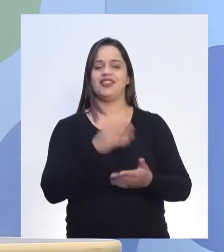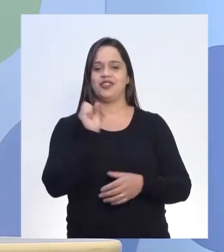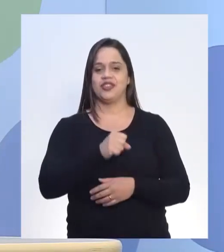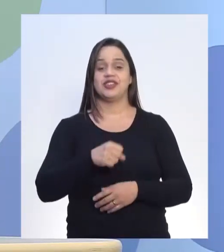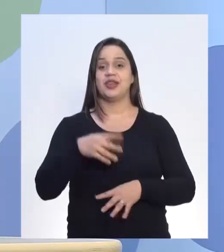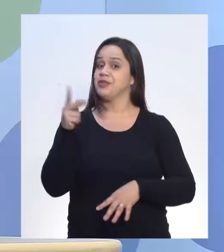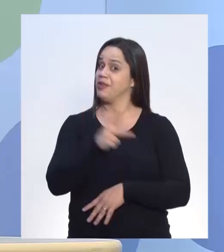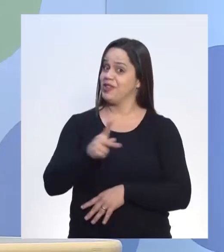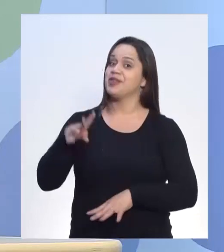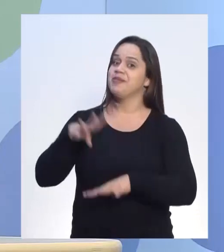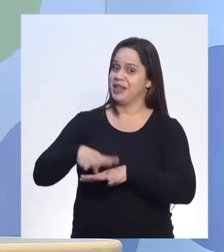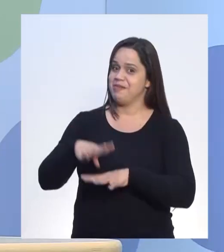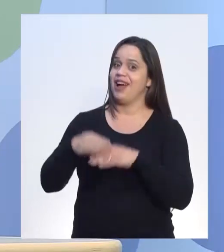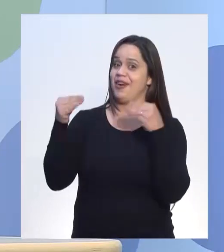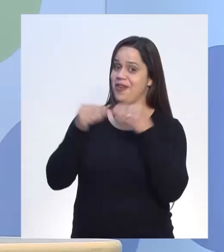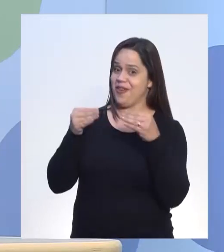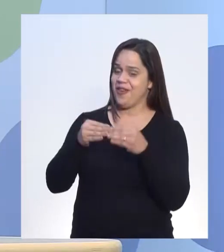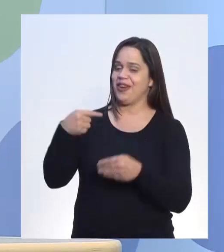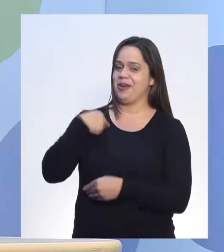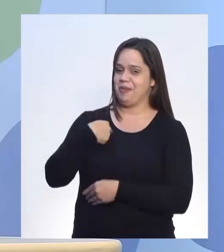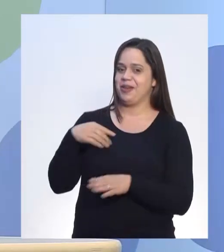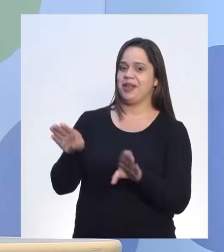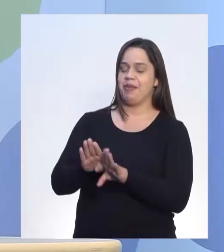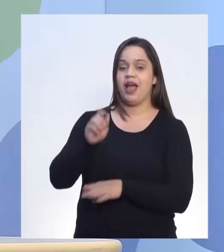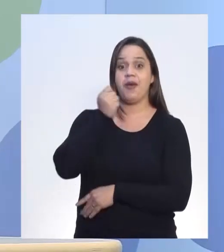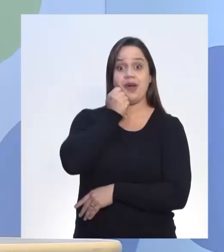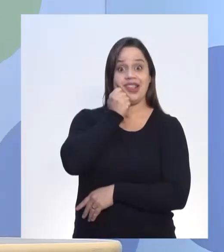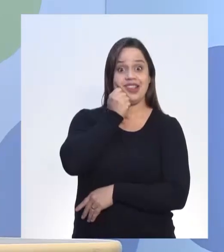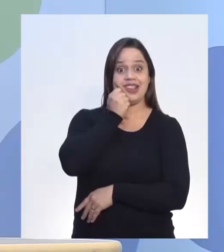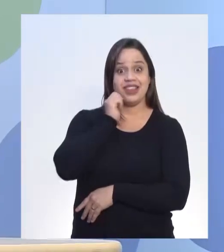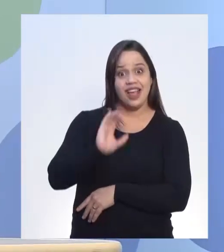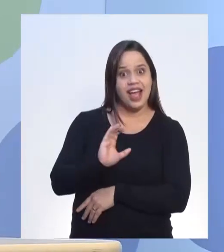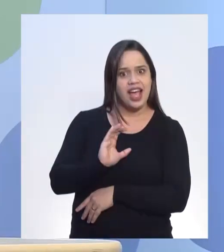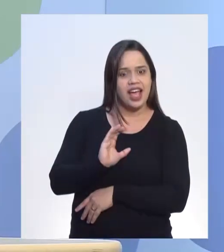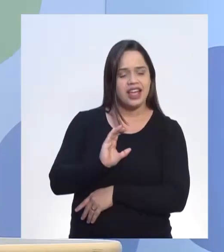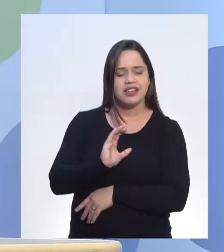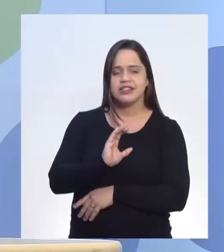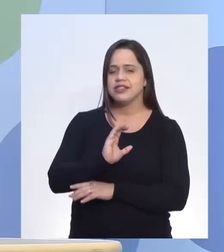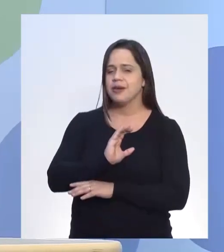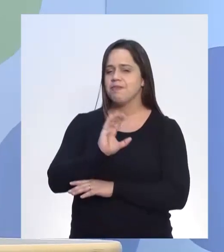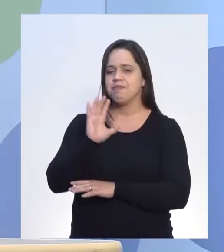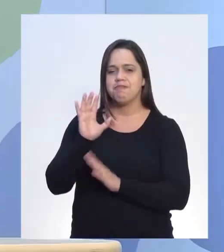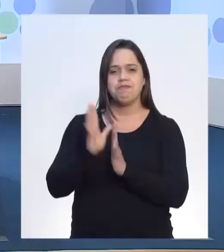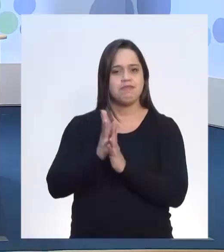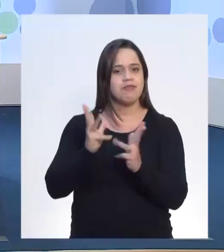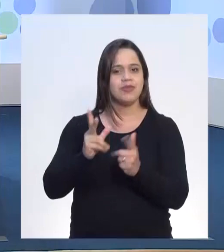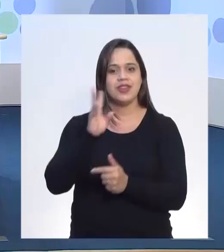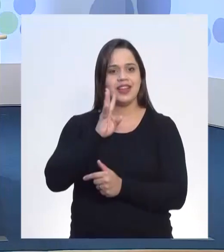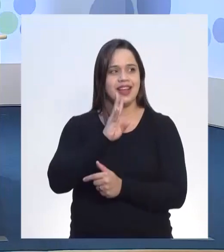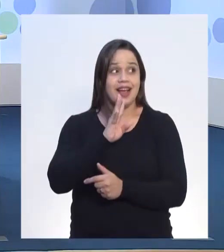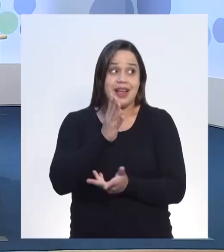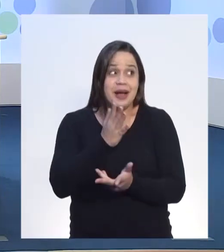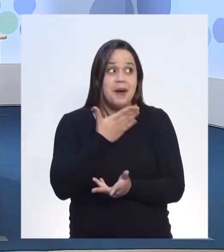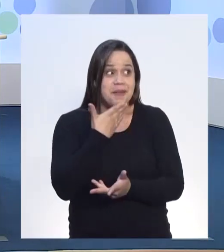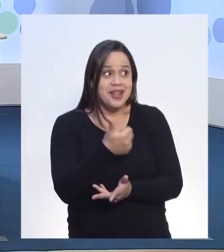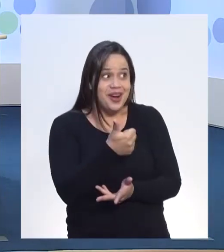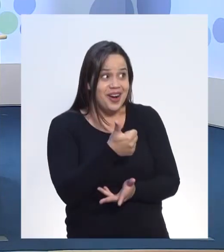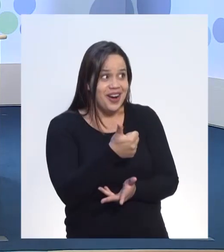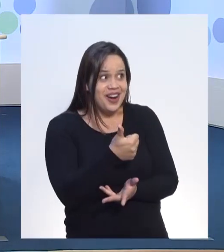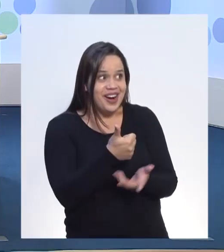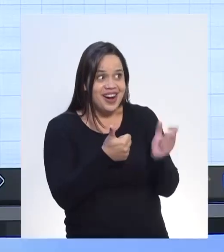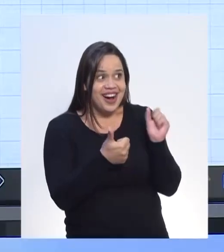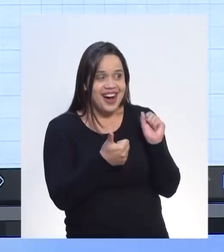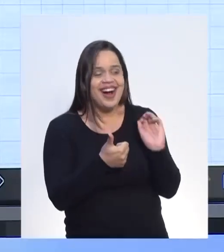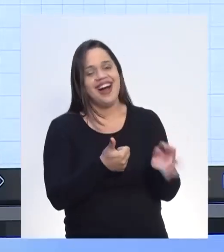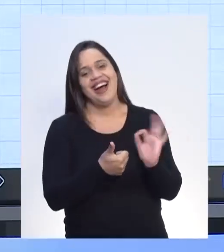de matemática vão concordar comigo. É uma ciência muito legal e talvez a melhor. Eu acho